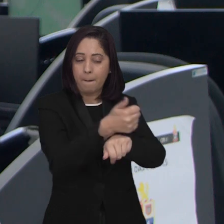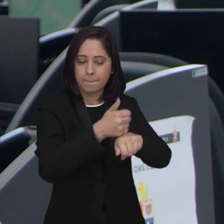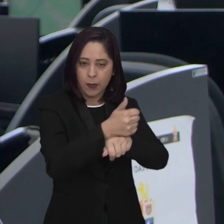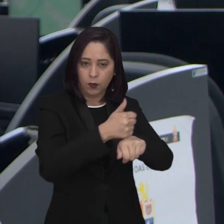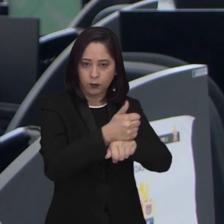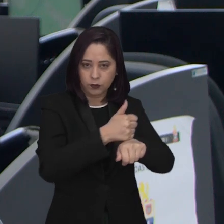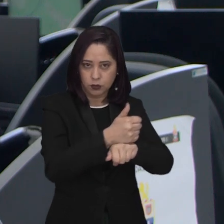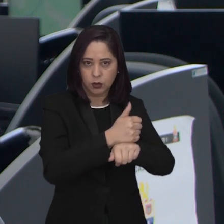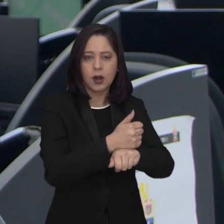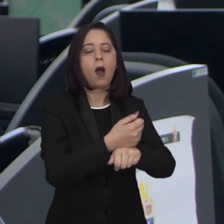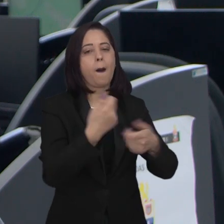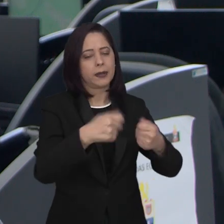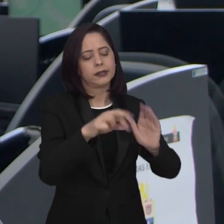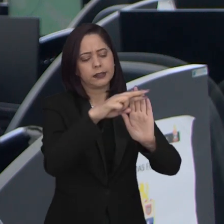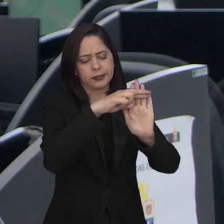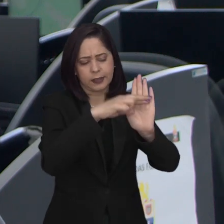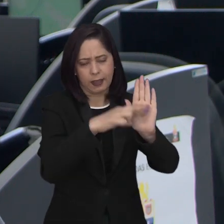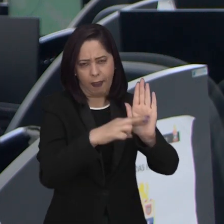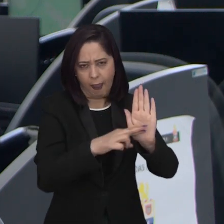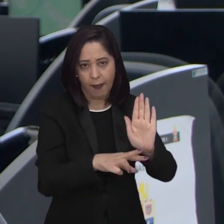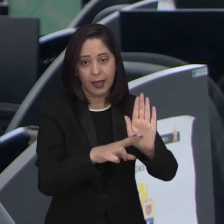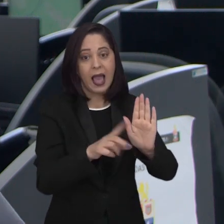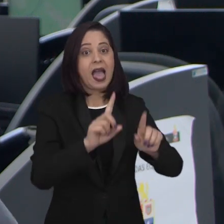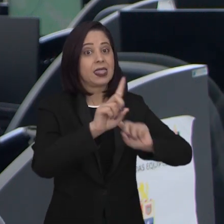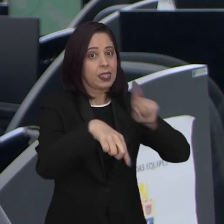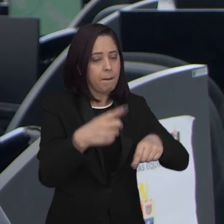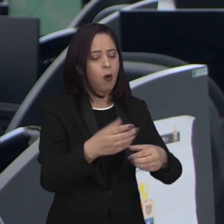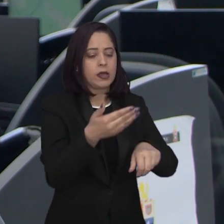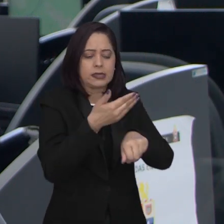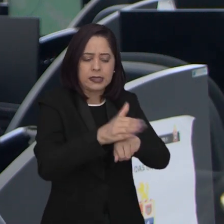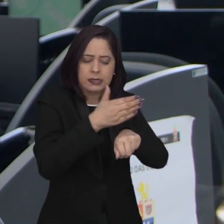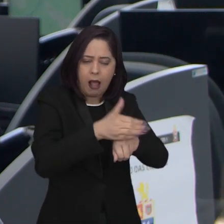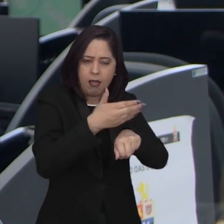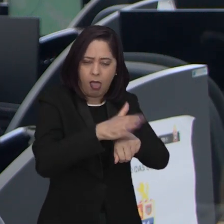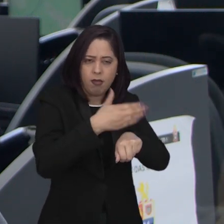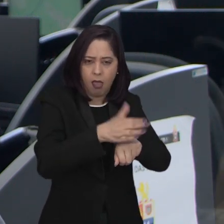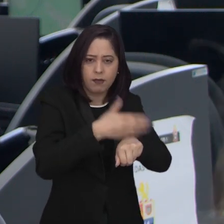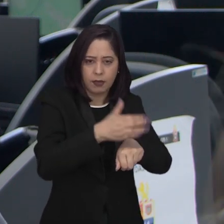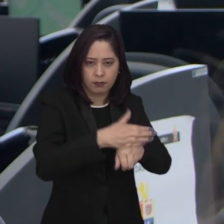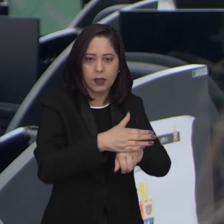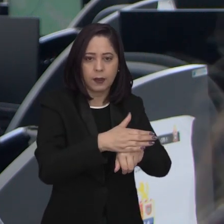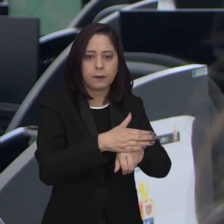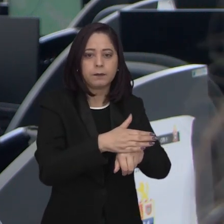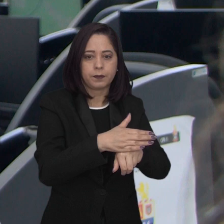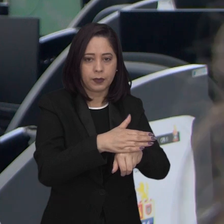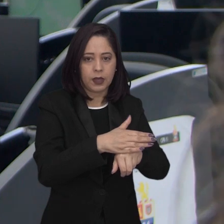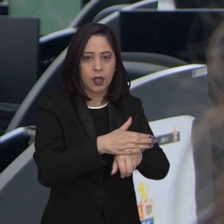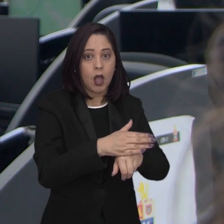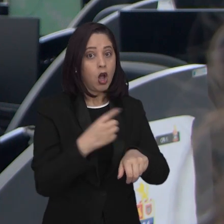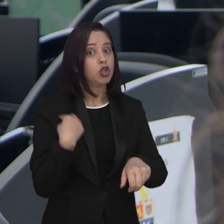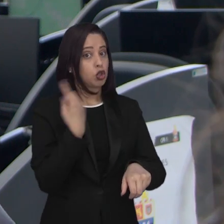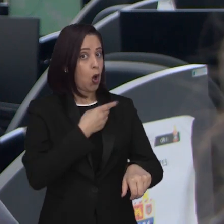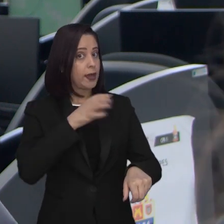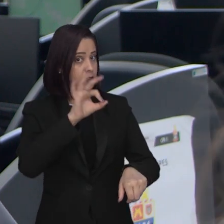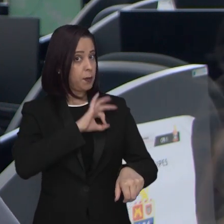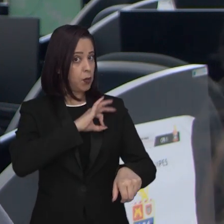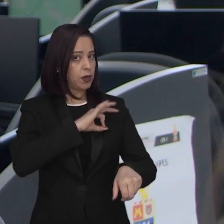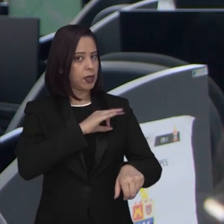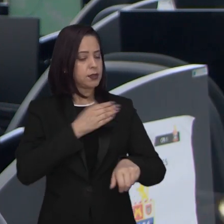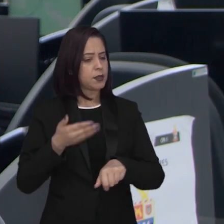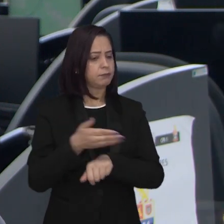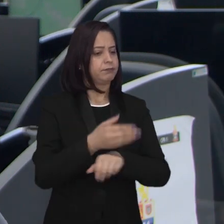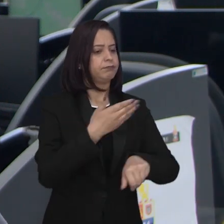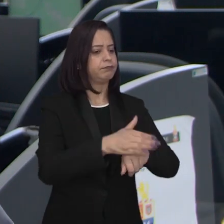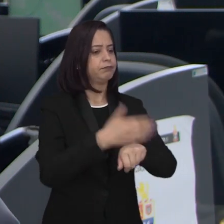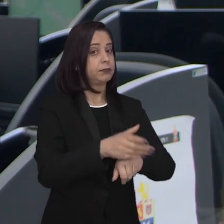conosco. Então tem todos os requisitos para atender, eles passam por treinamento, então o treinamento ele é fornecido por nós mesmos,